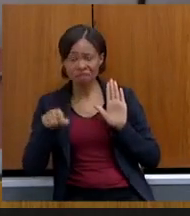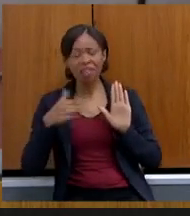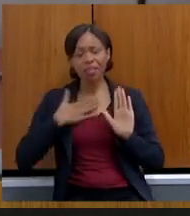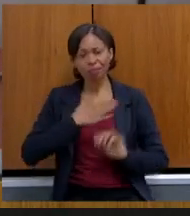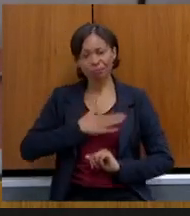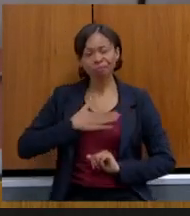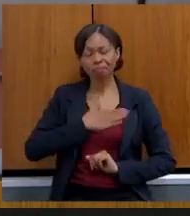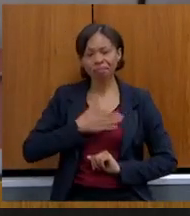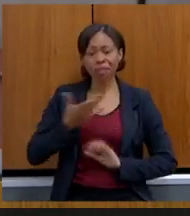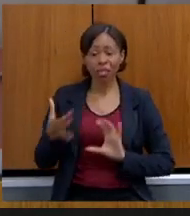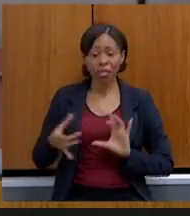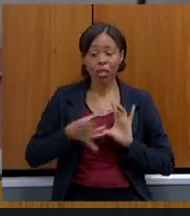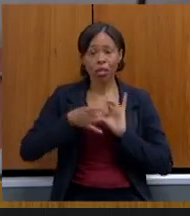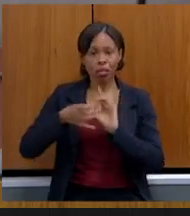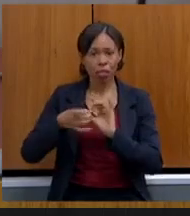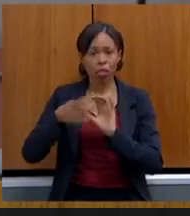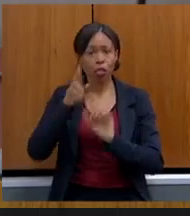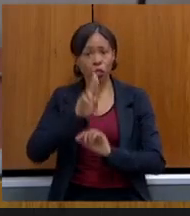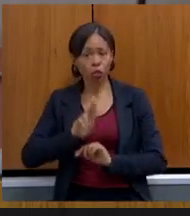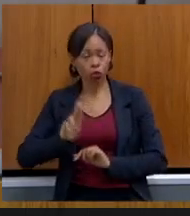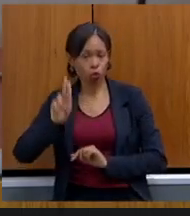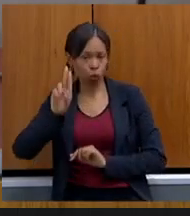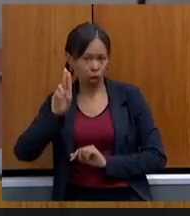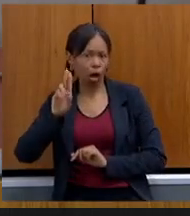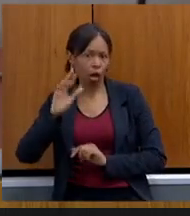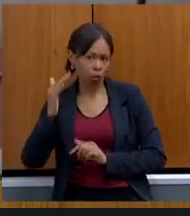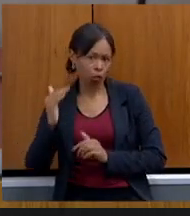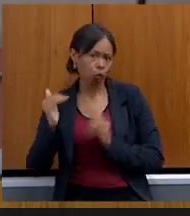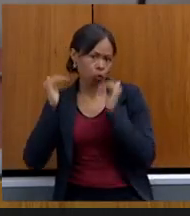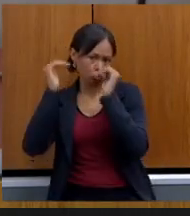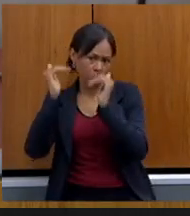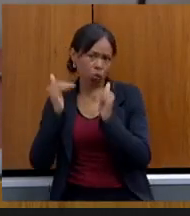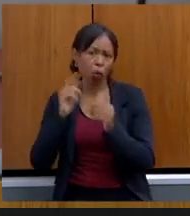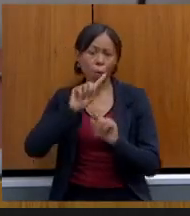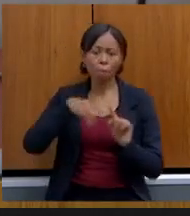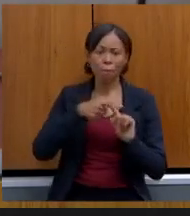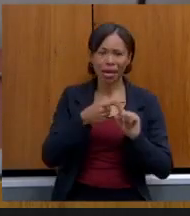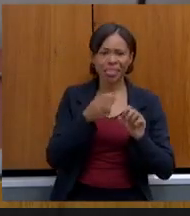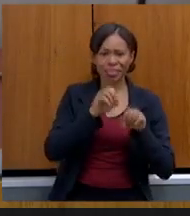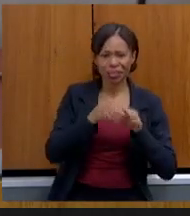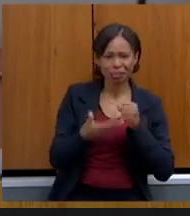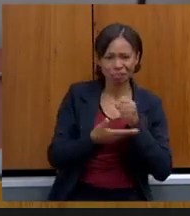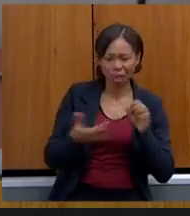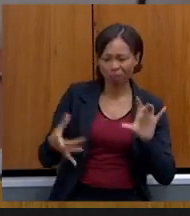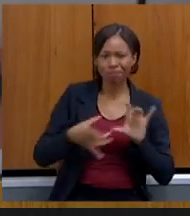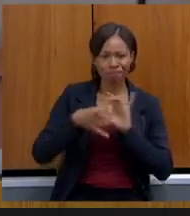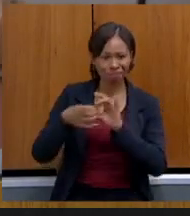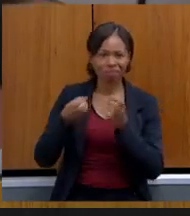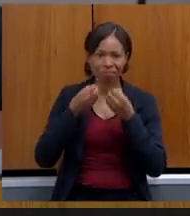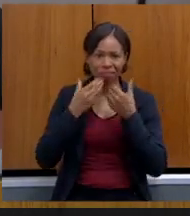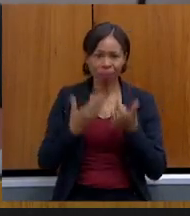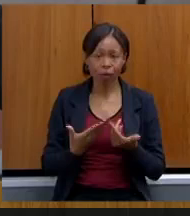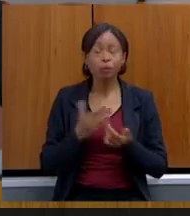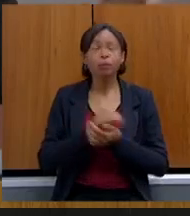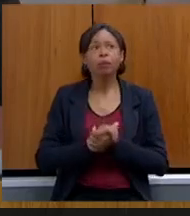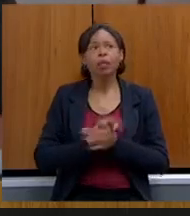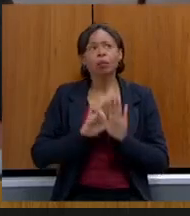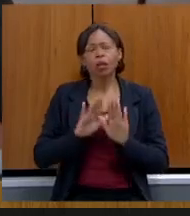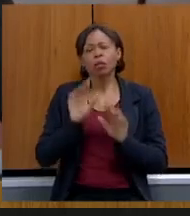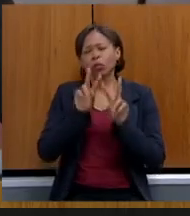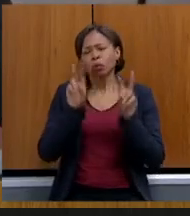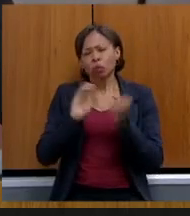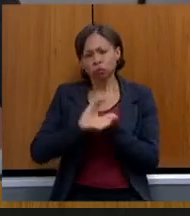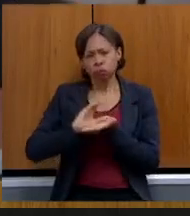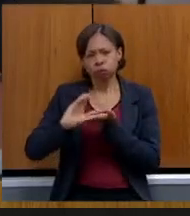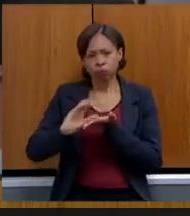essa amarração do ensino superior com a Educação Básica que eles vem nos ajudando tão frequentemente mas em relação aos investimentos o